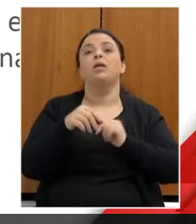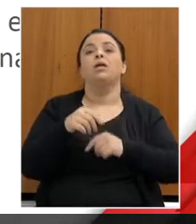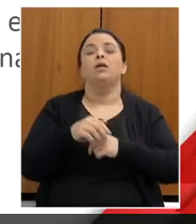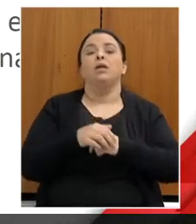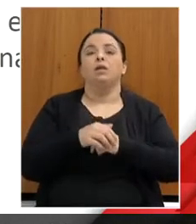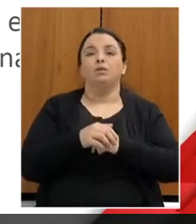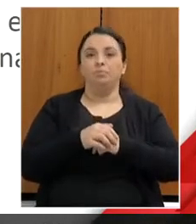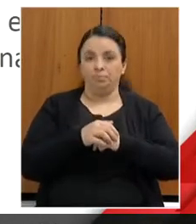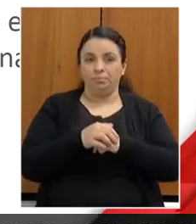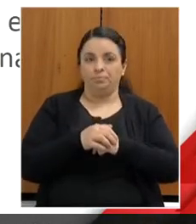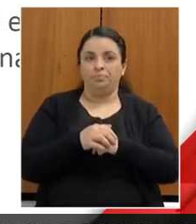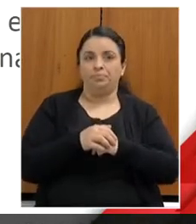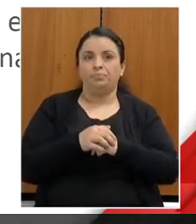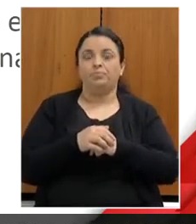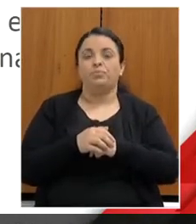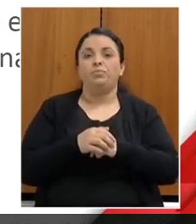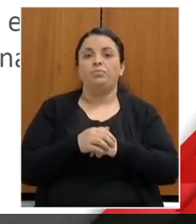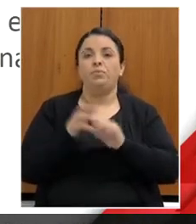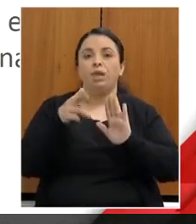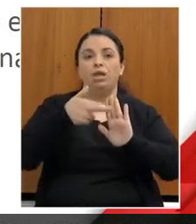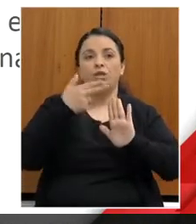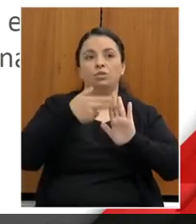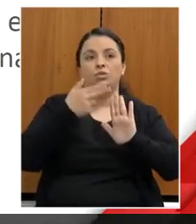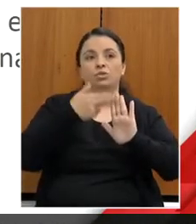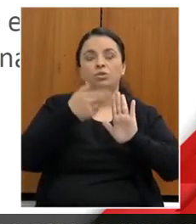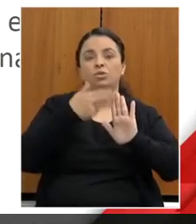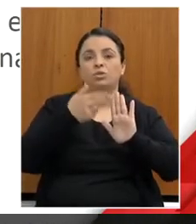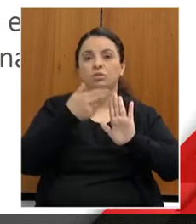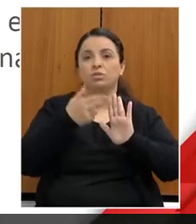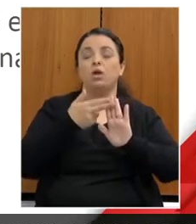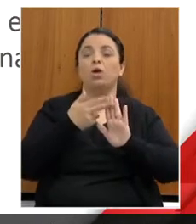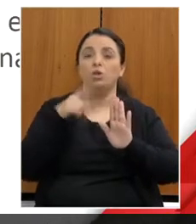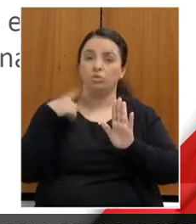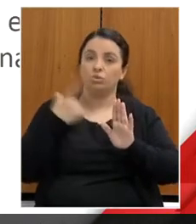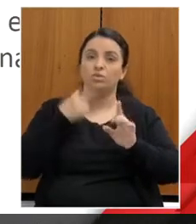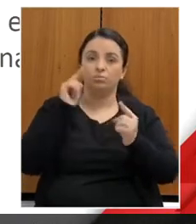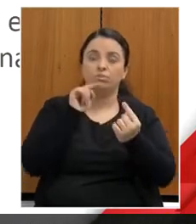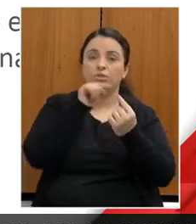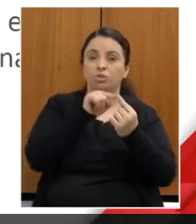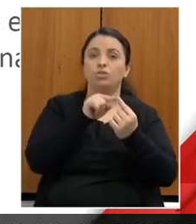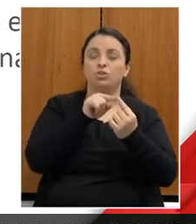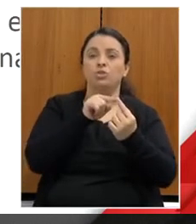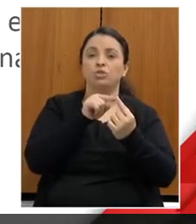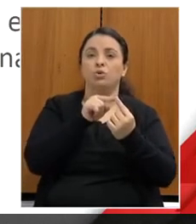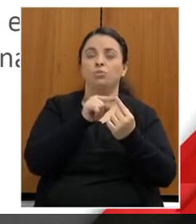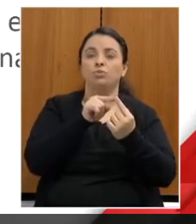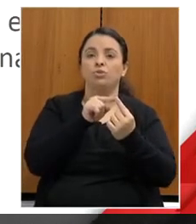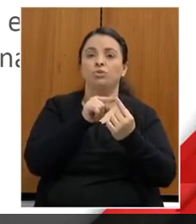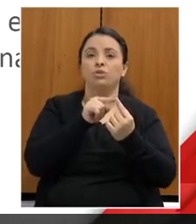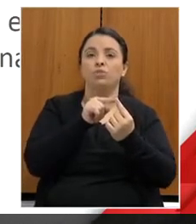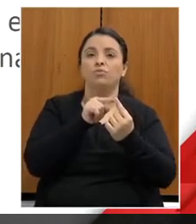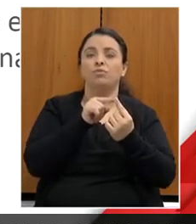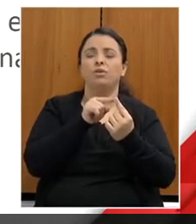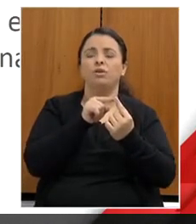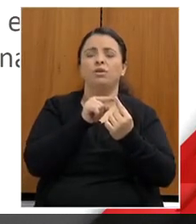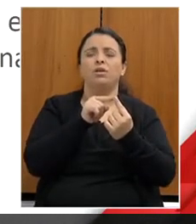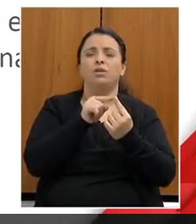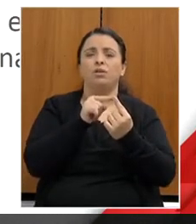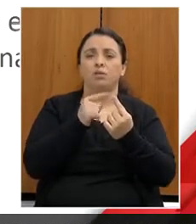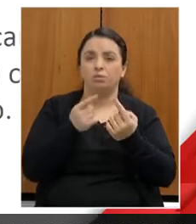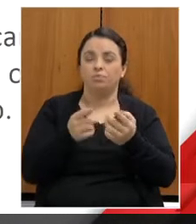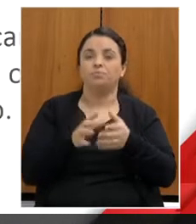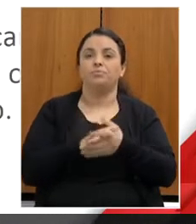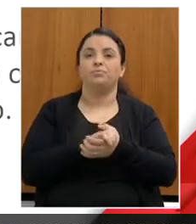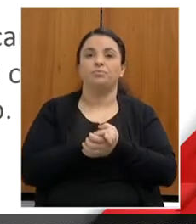execução física da ação. Ou seja, atingimos a meta sem atingir o desempenho orçamentário. Por favor,